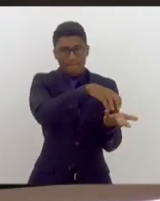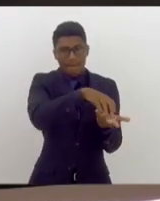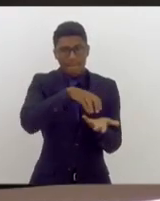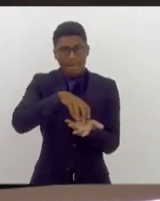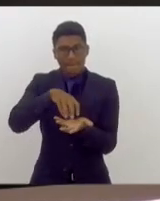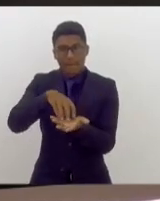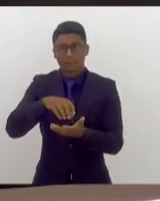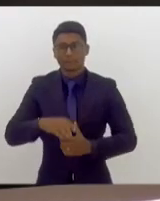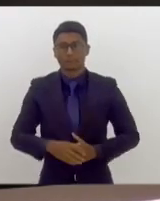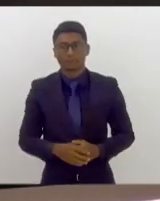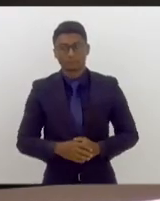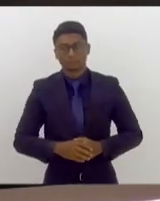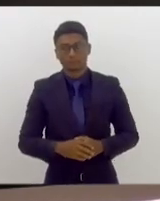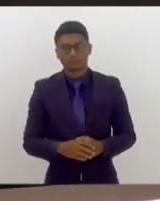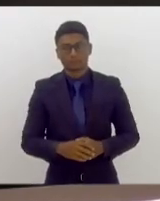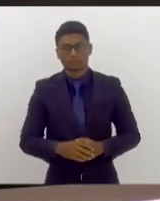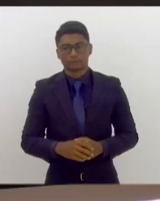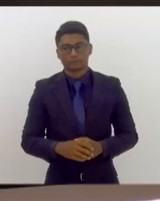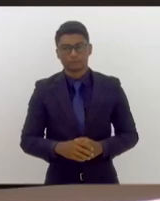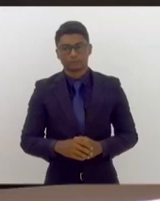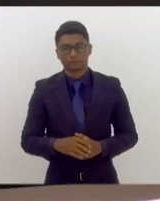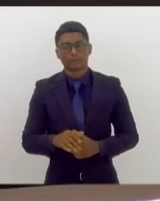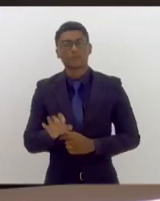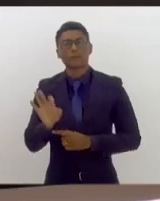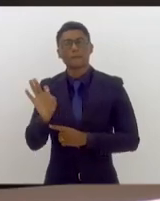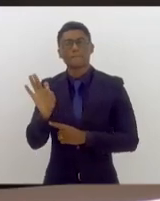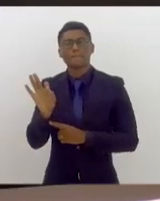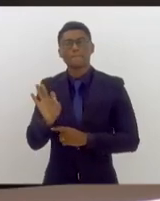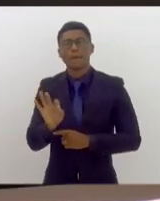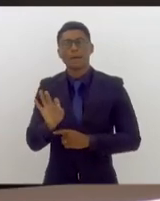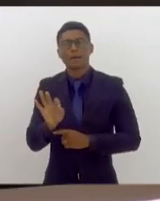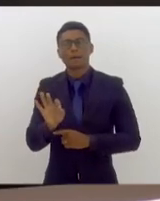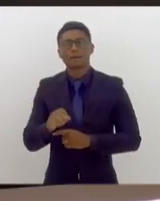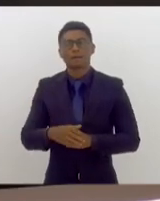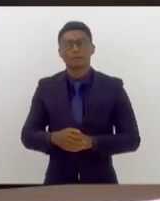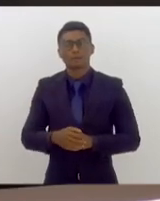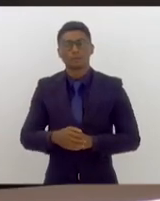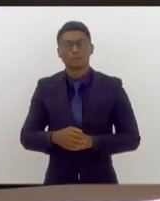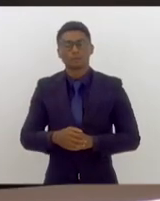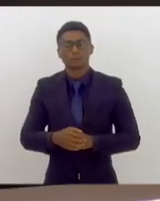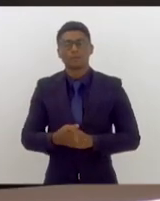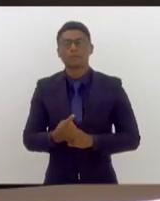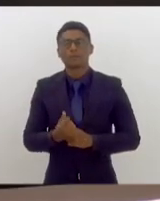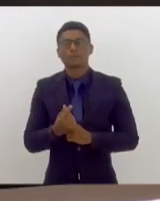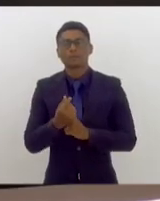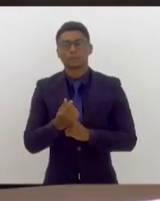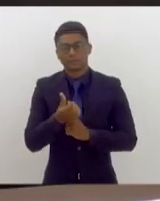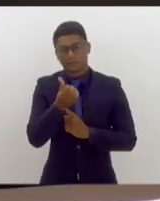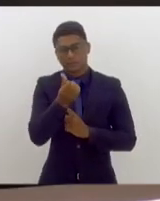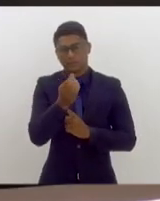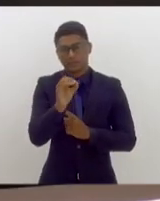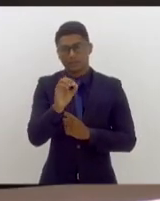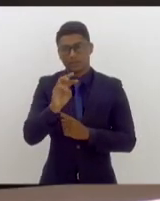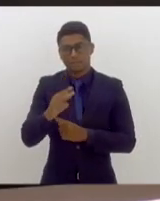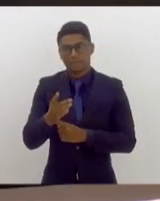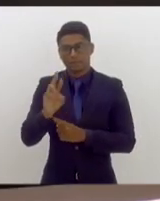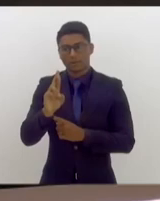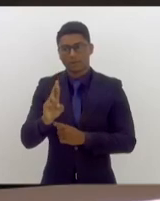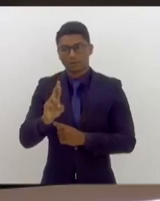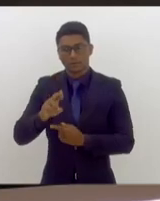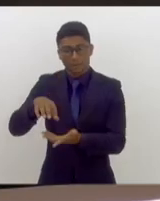de um percentual de 60 milhões de reais para 50